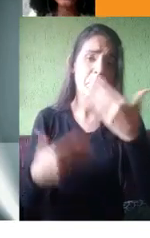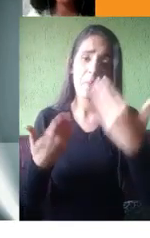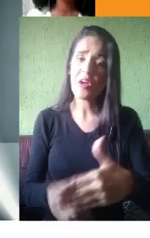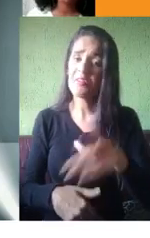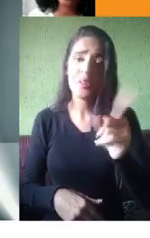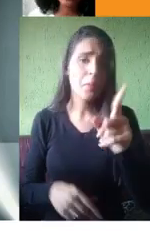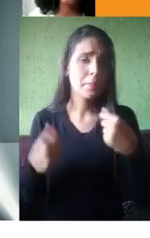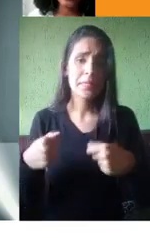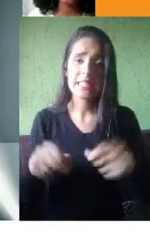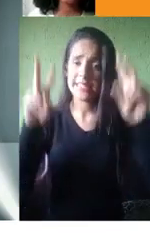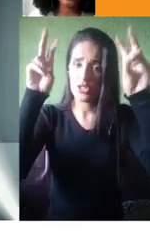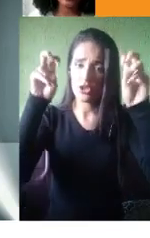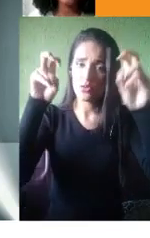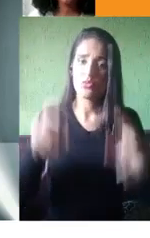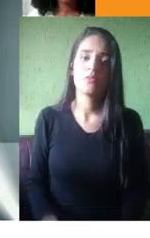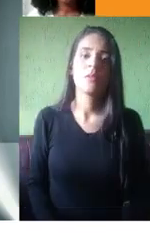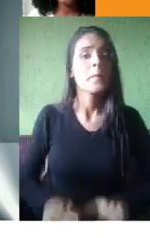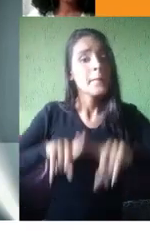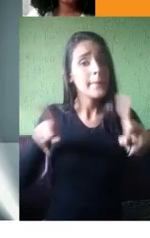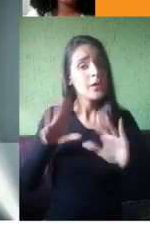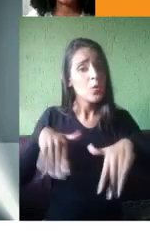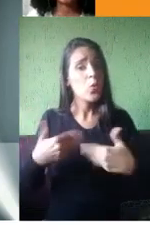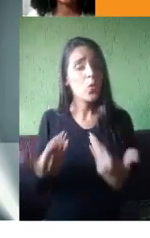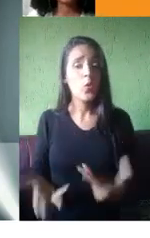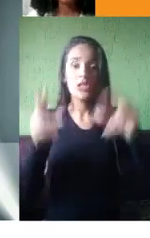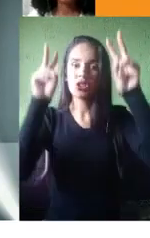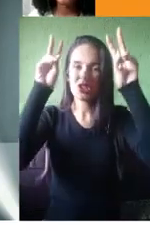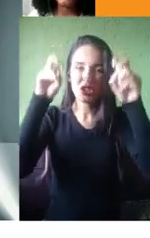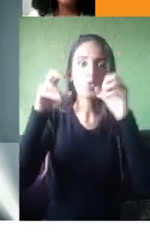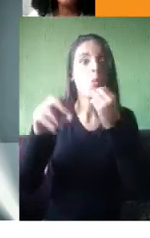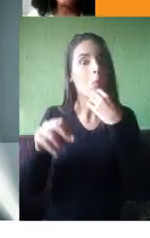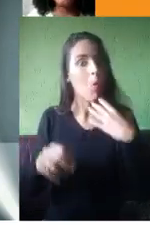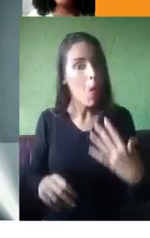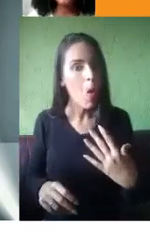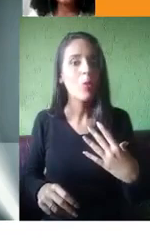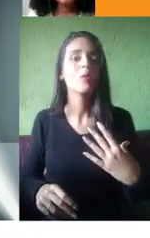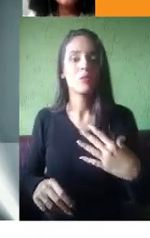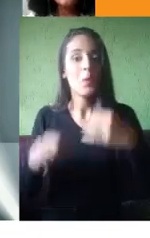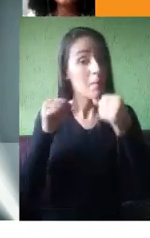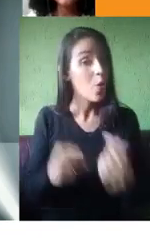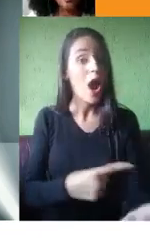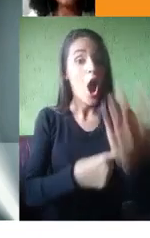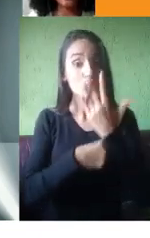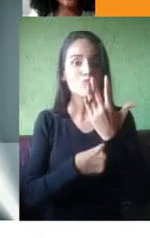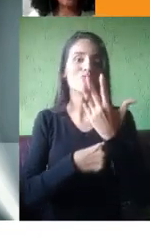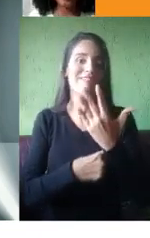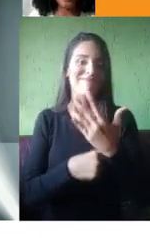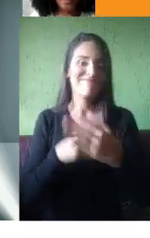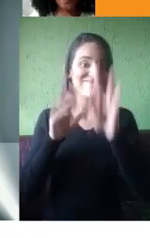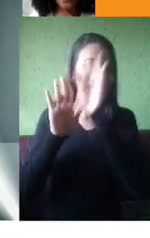dispensado nos concursos, como acontece no Enem. Mas quando o título ele é bem construído, ele pode ser um grande aliado